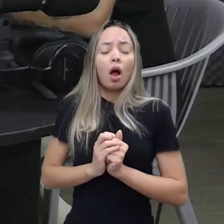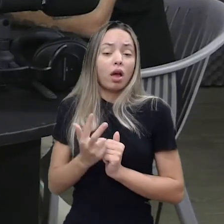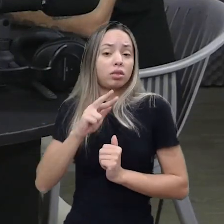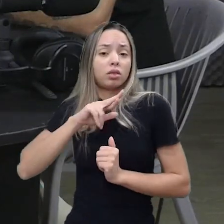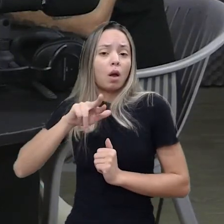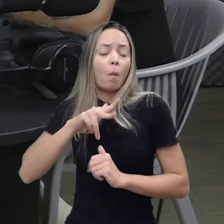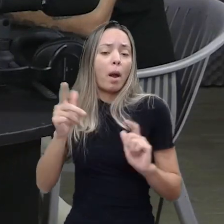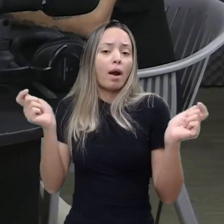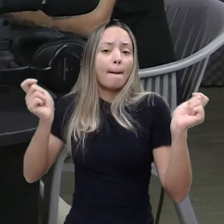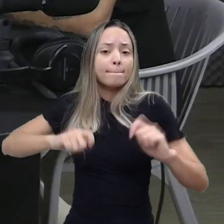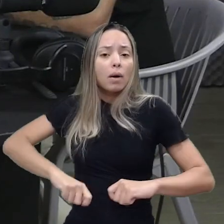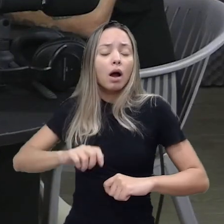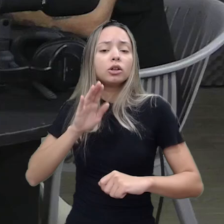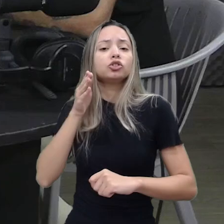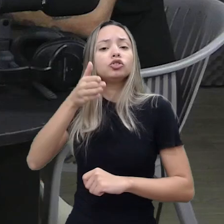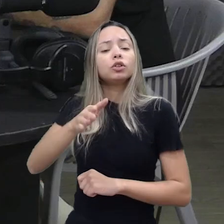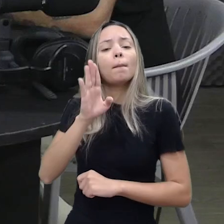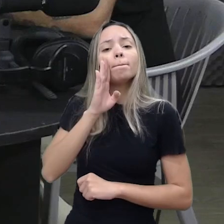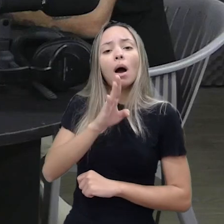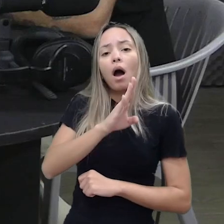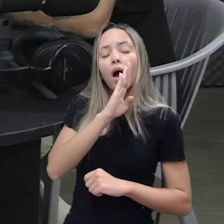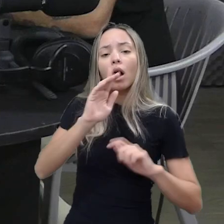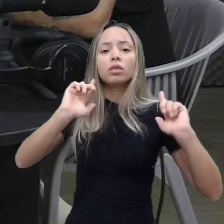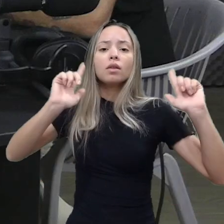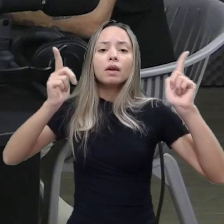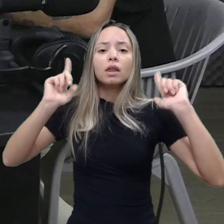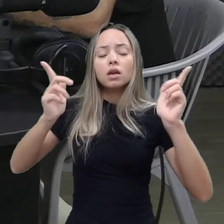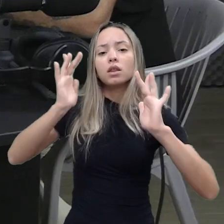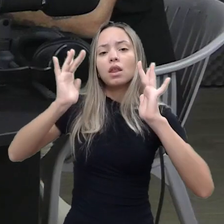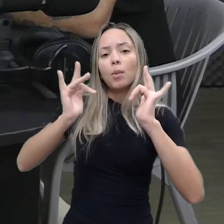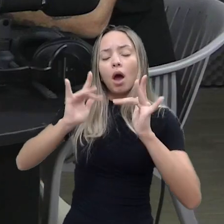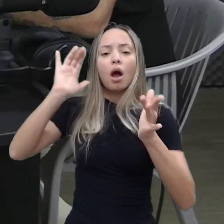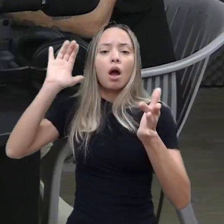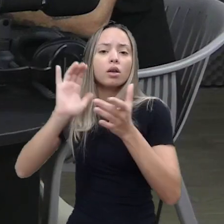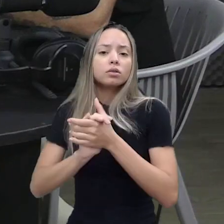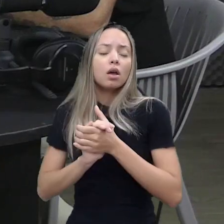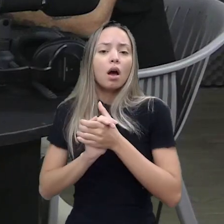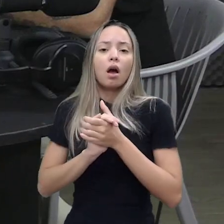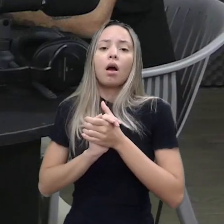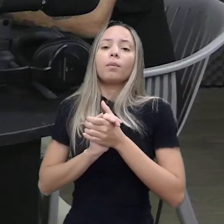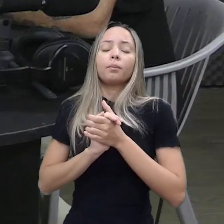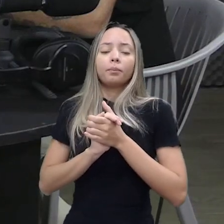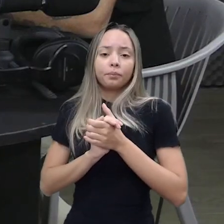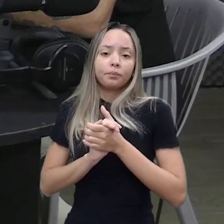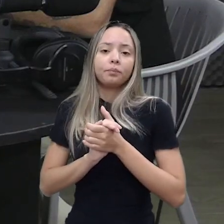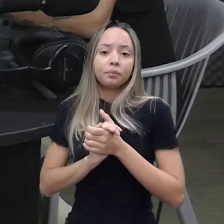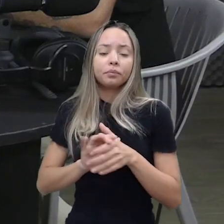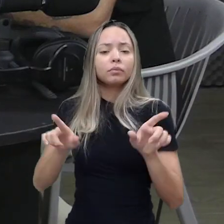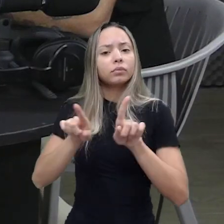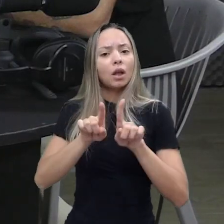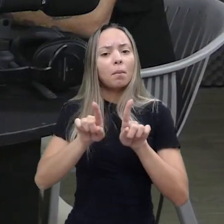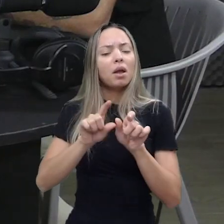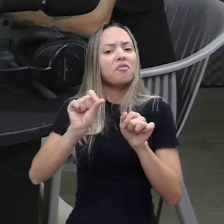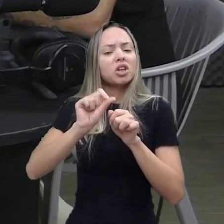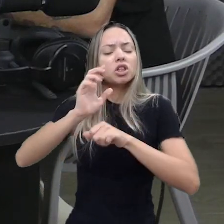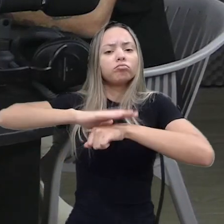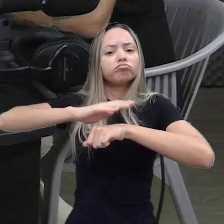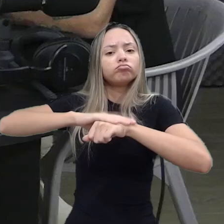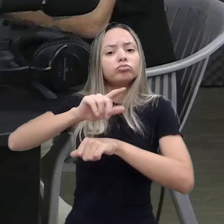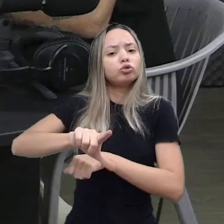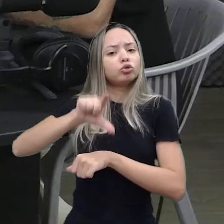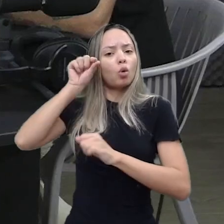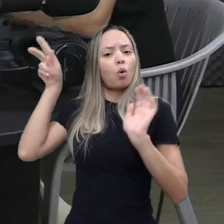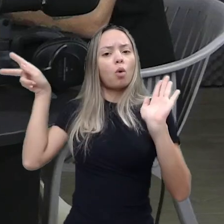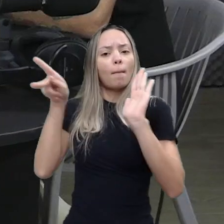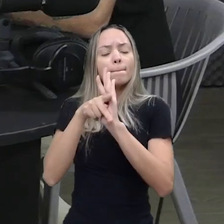num bar e se divertir, de namorar, de casar, de fazer suas escolhas, né,